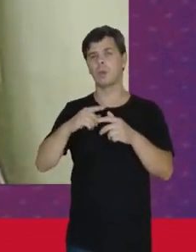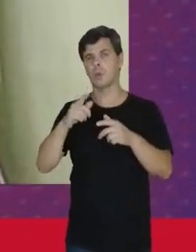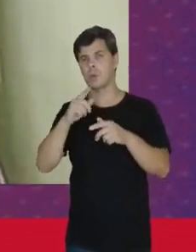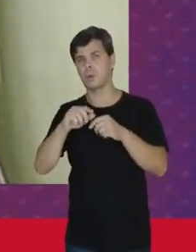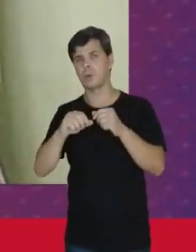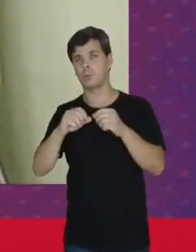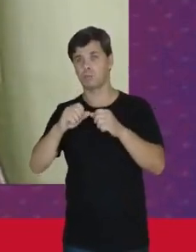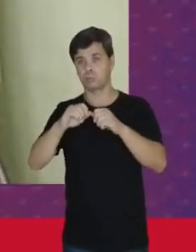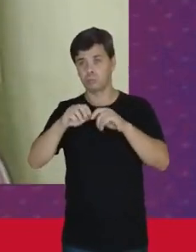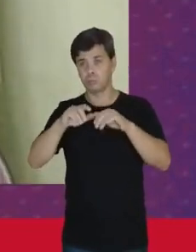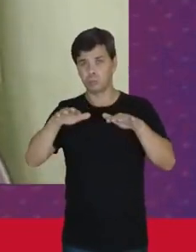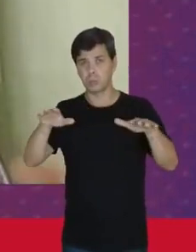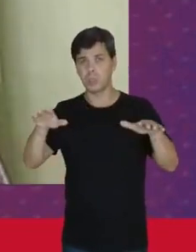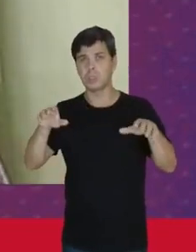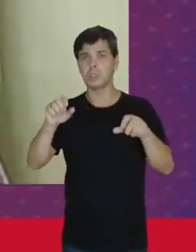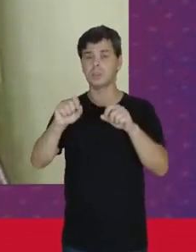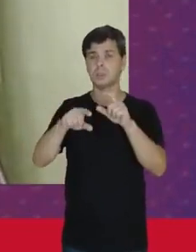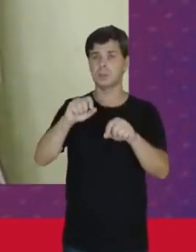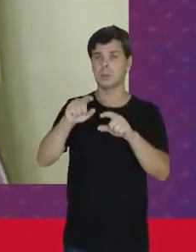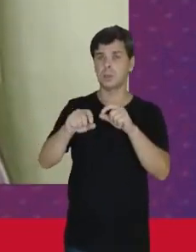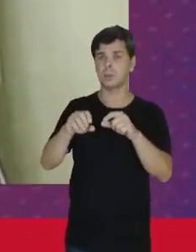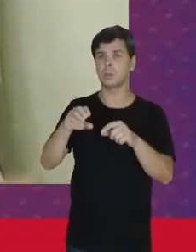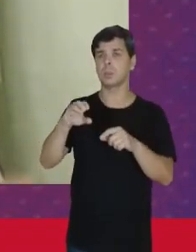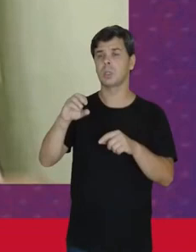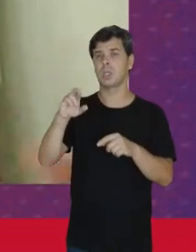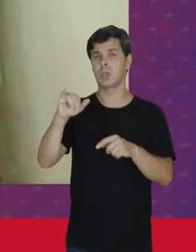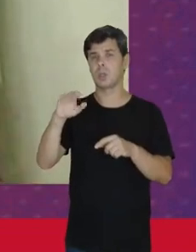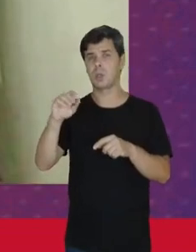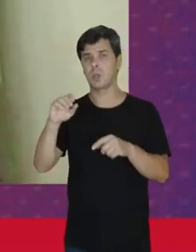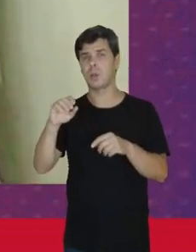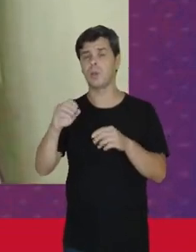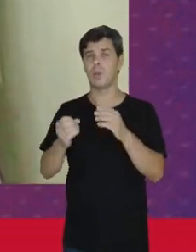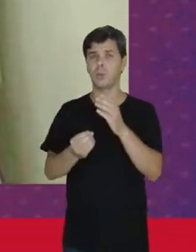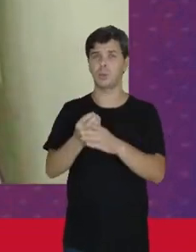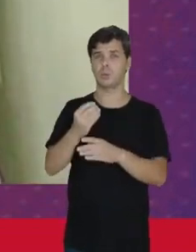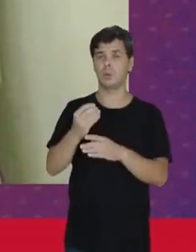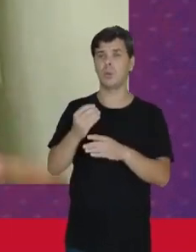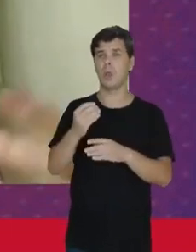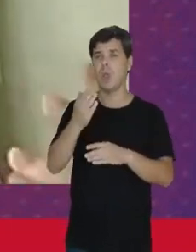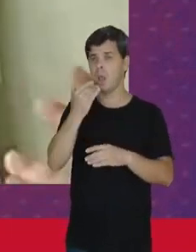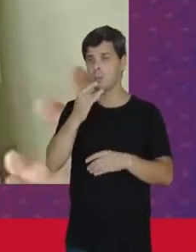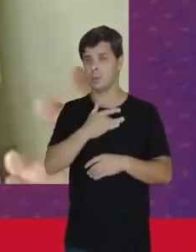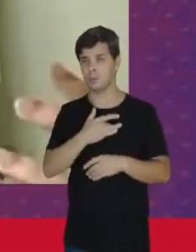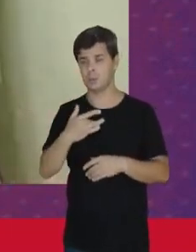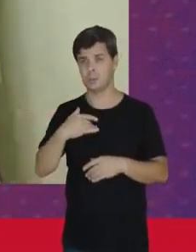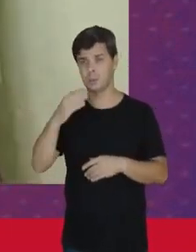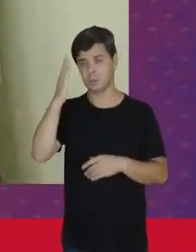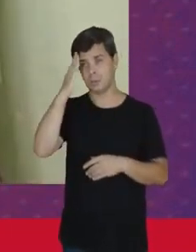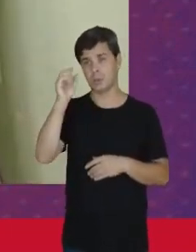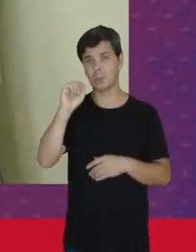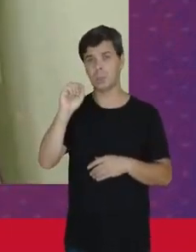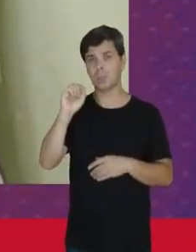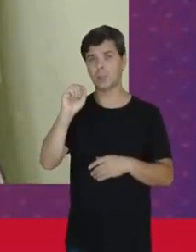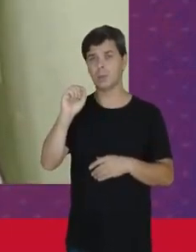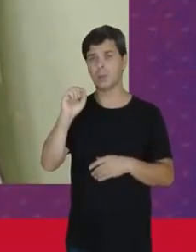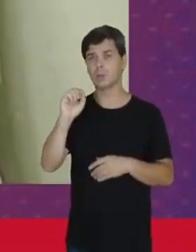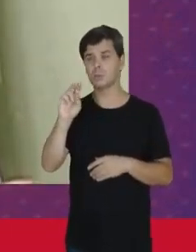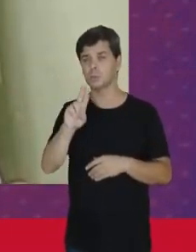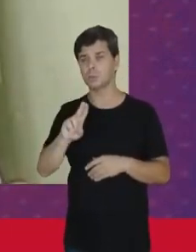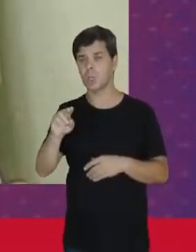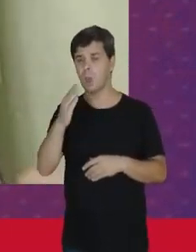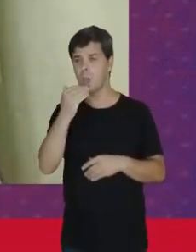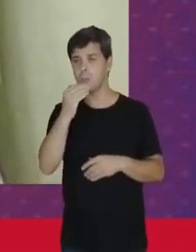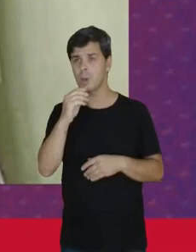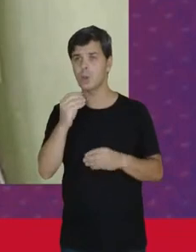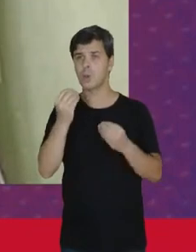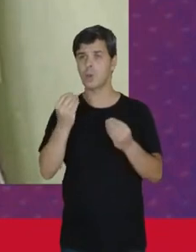recuperando e multiplicando sementes crioulas, produzindo alimentos saudáveis, sabendo como utilizar esses alimentos,